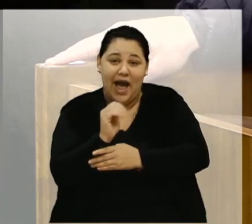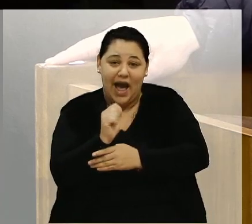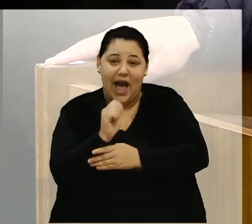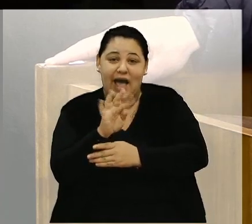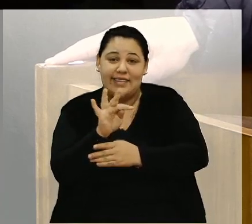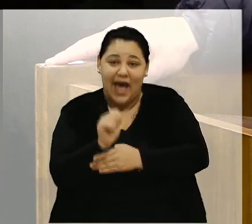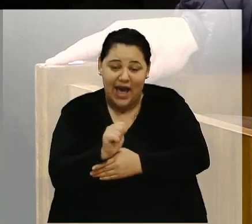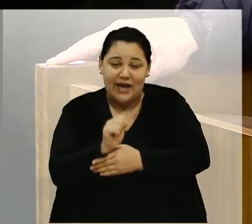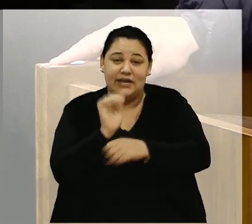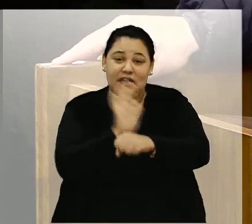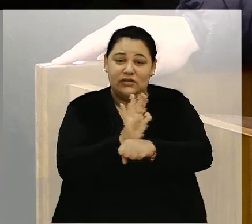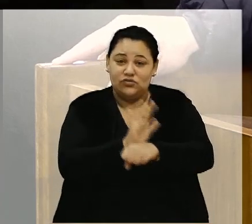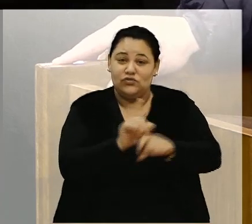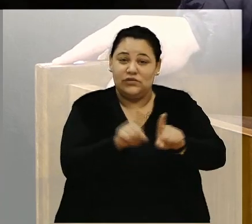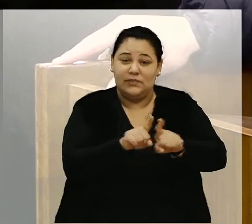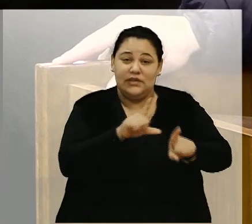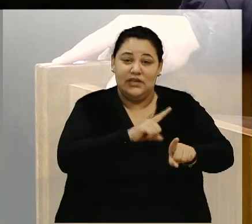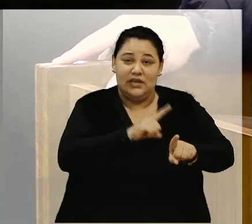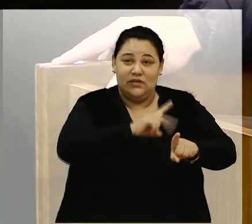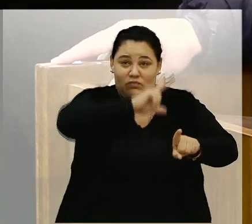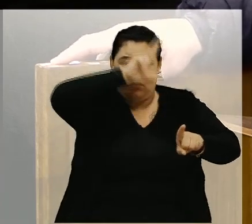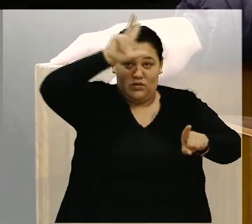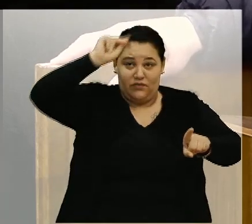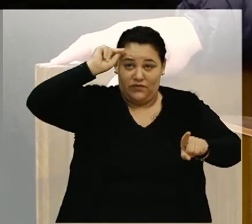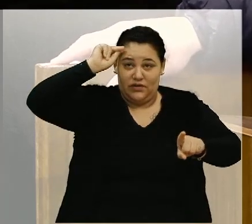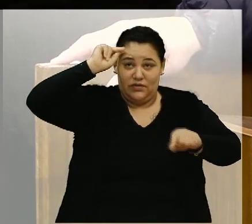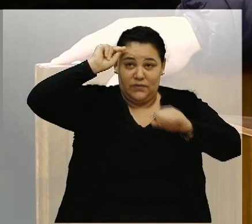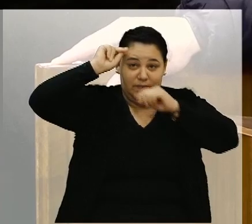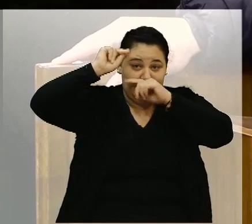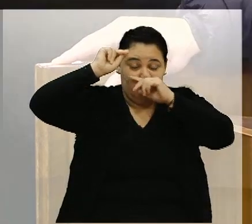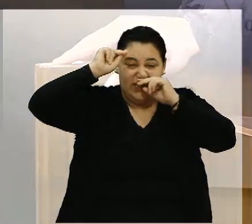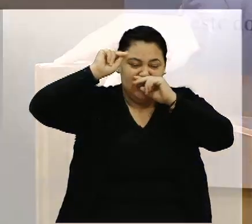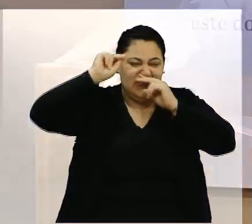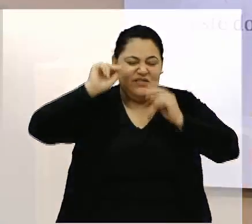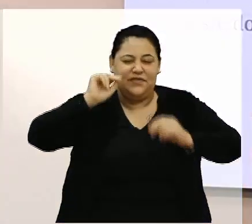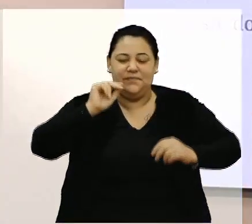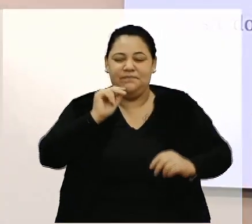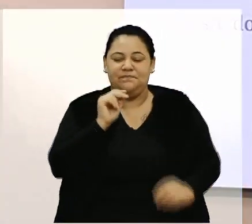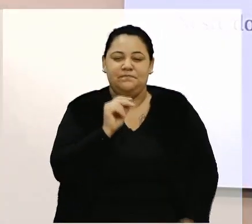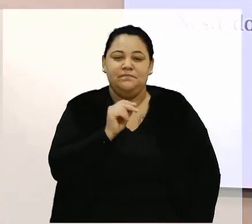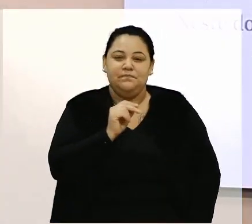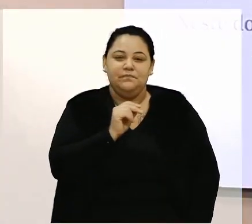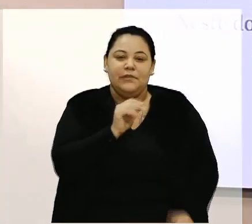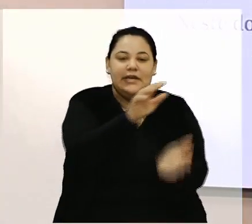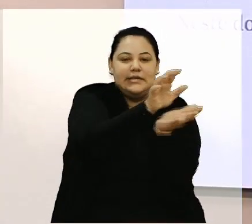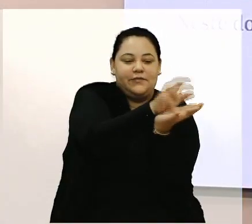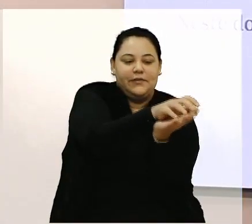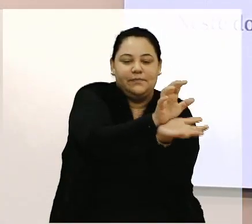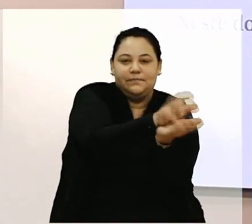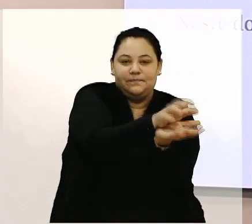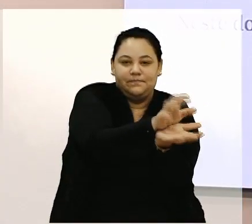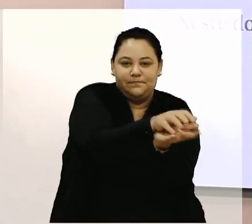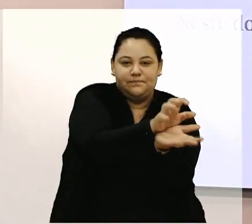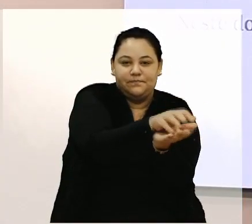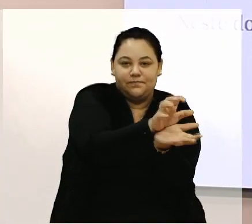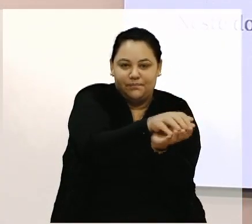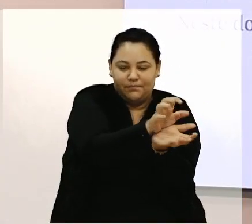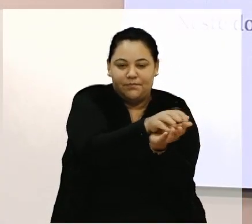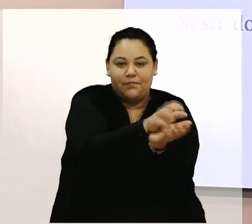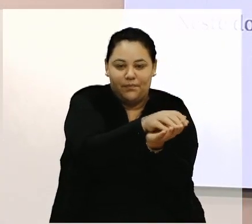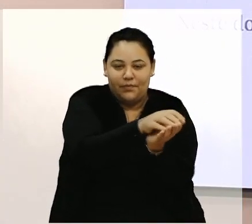ajude aqui. Também tem o prefeito de Recife, João Campos, lá do outro lado, então também fez